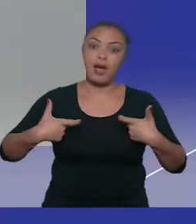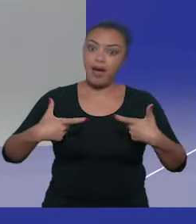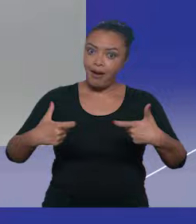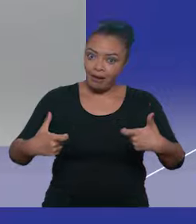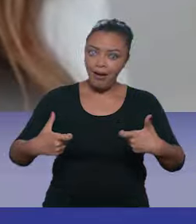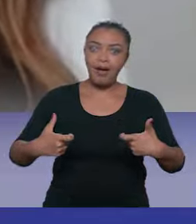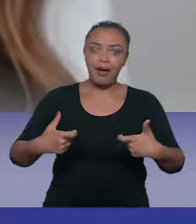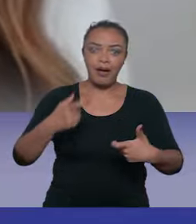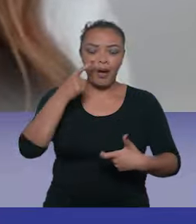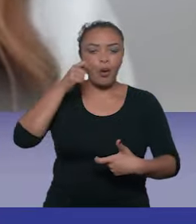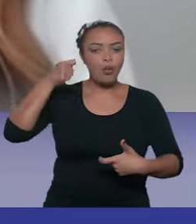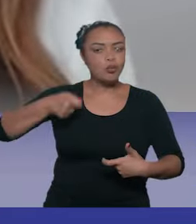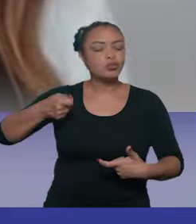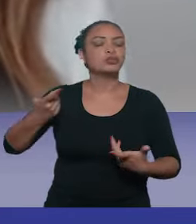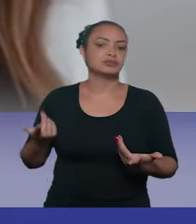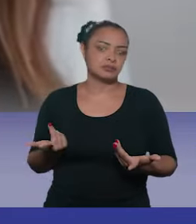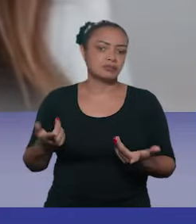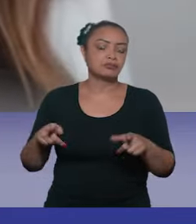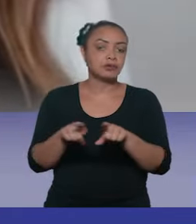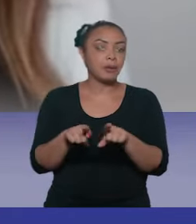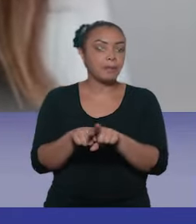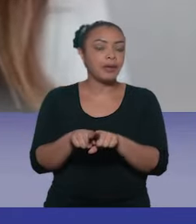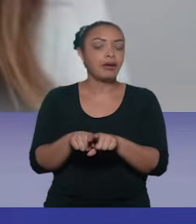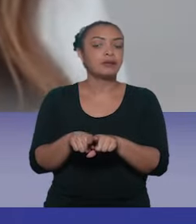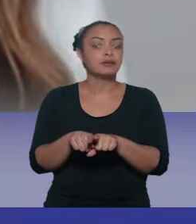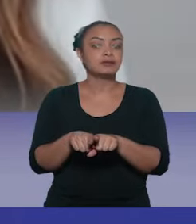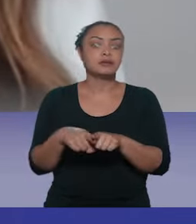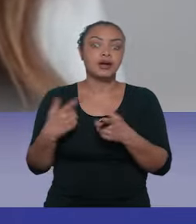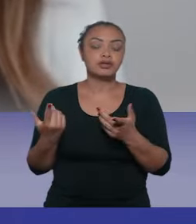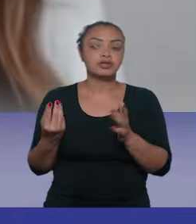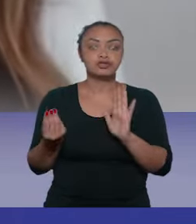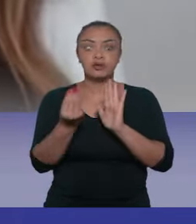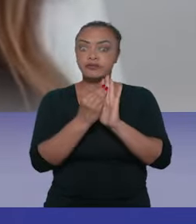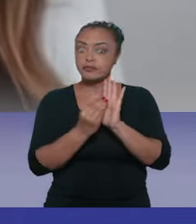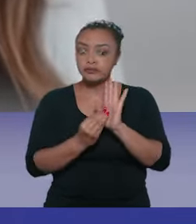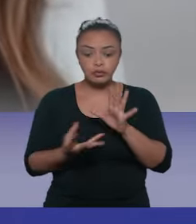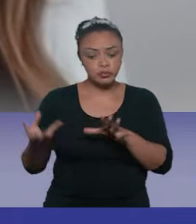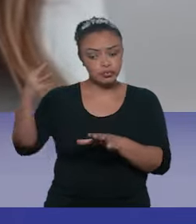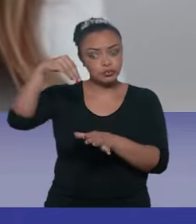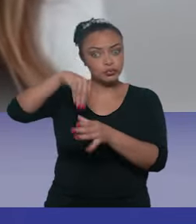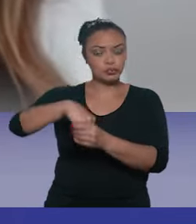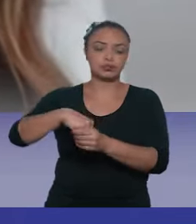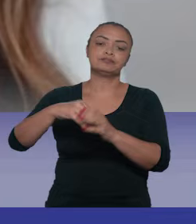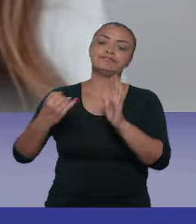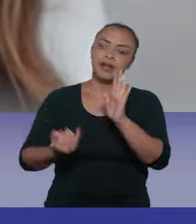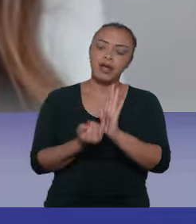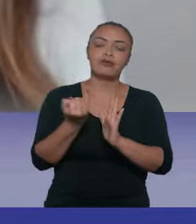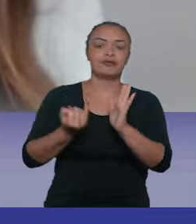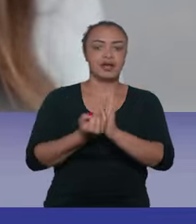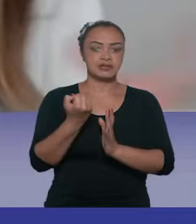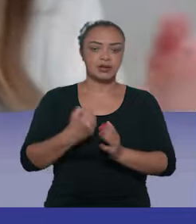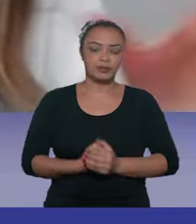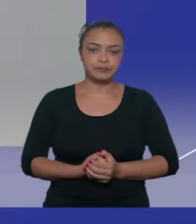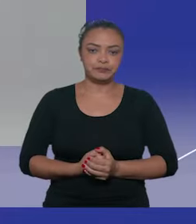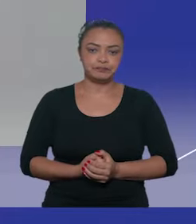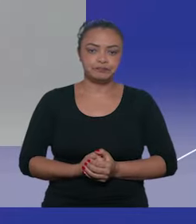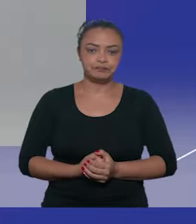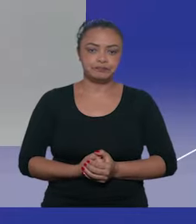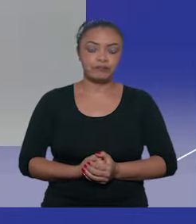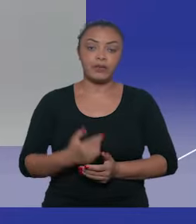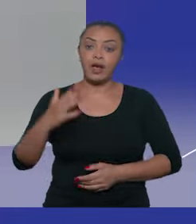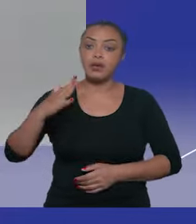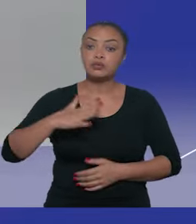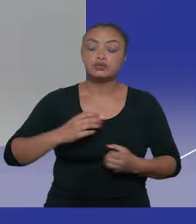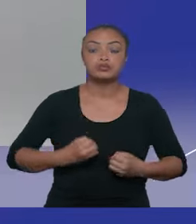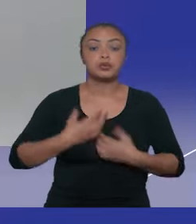Rússia e Ucrânia. Ou seja, Foi mais um choque inflacionário, né? a gente misturou tudo possível nesse caldeirão inflacionário. Bom, o que que é